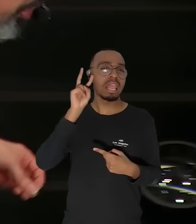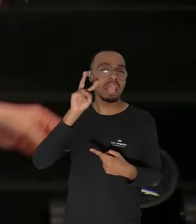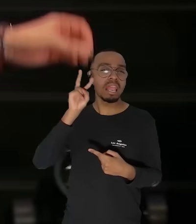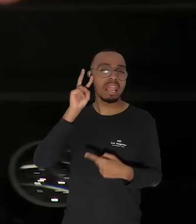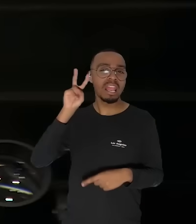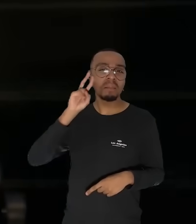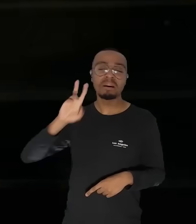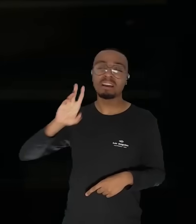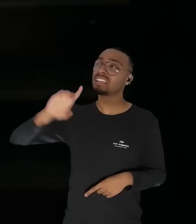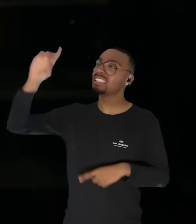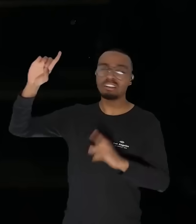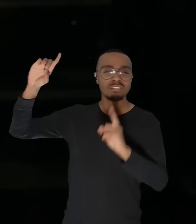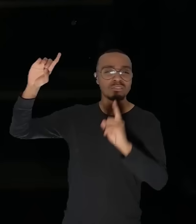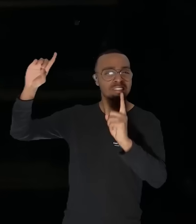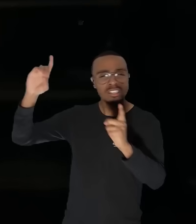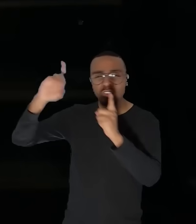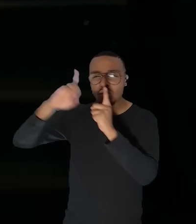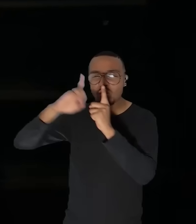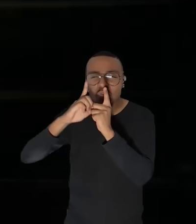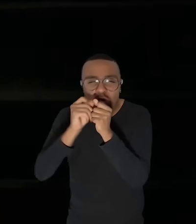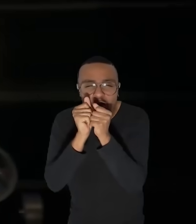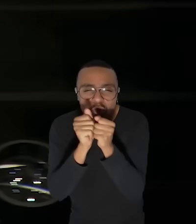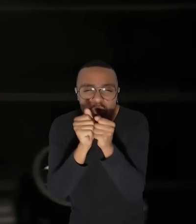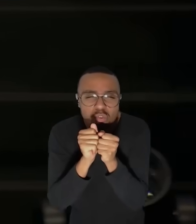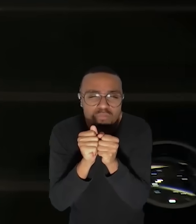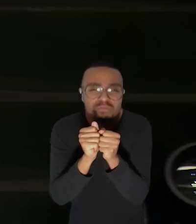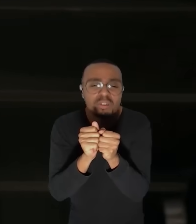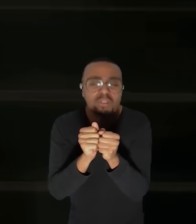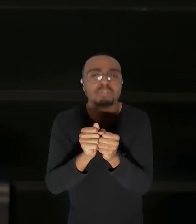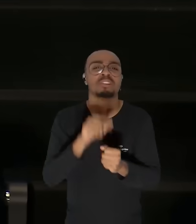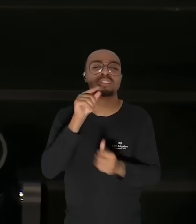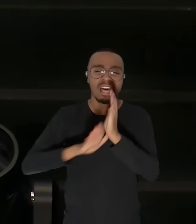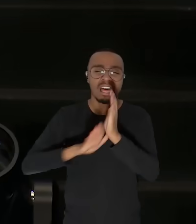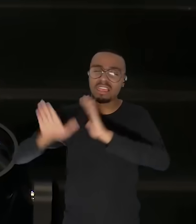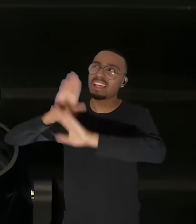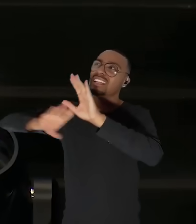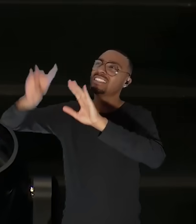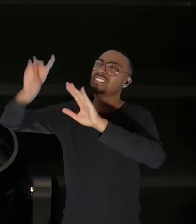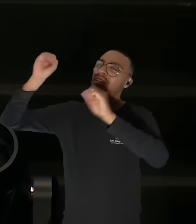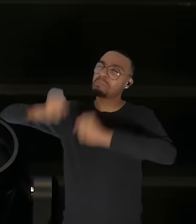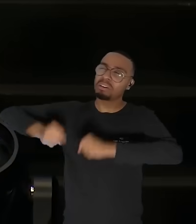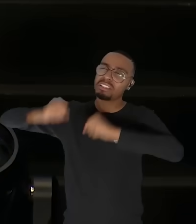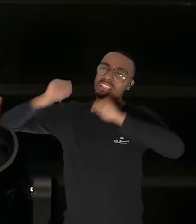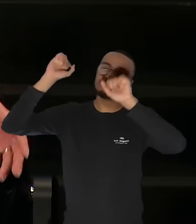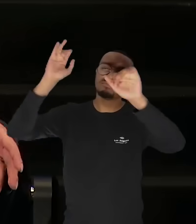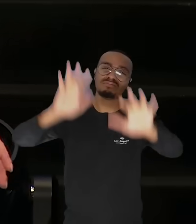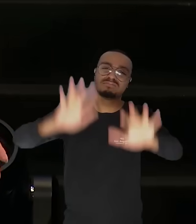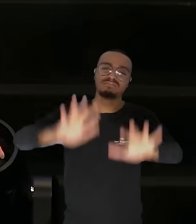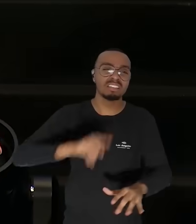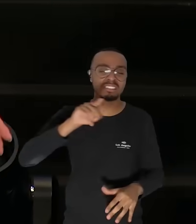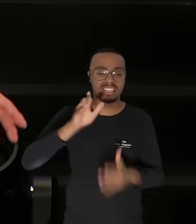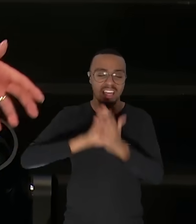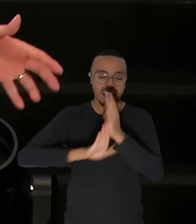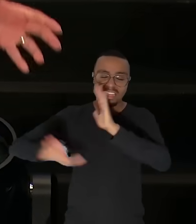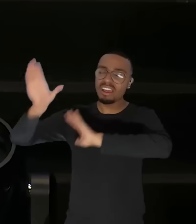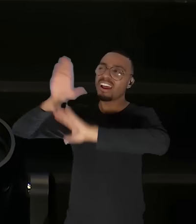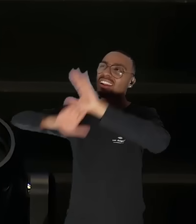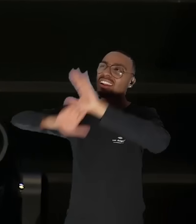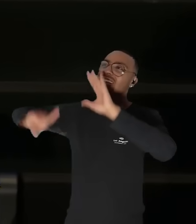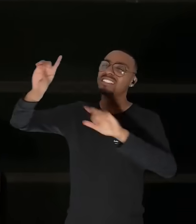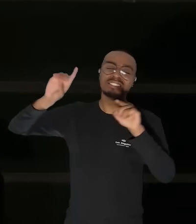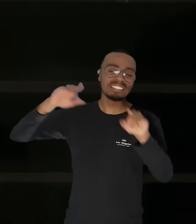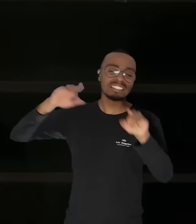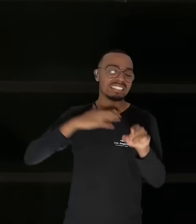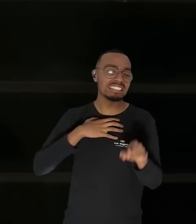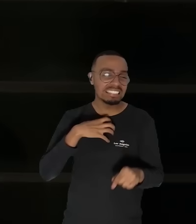tempestade indica a ausência de Deus. Ele está aí se você adorá-lo. Se você adorá-lo, o poder vem. Se você adorá-lo, a misericórdia vem. Se você adorá-lo, Ele vai acalmar esse vento. Se